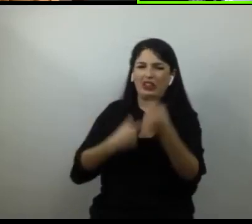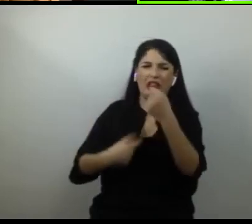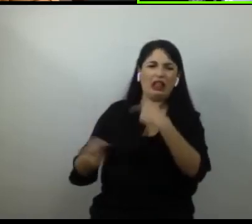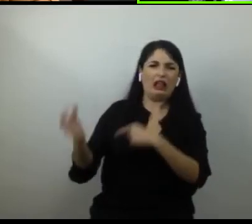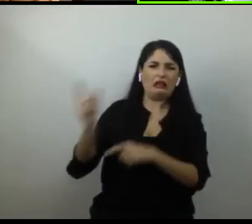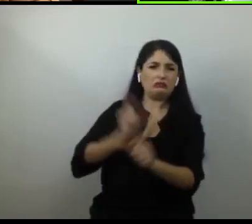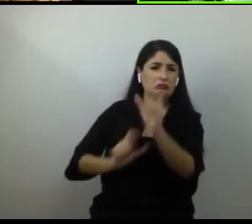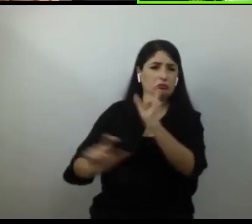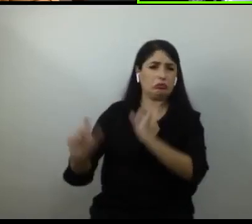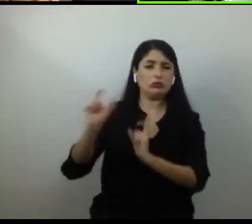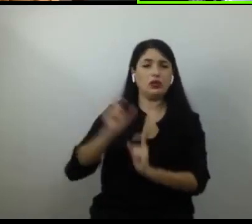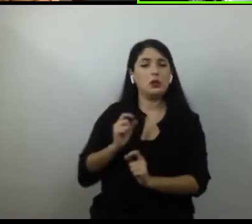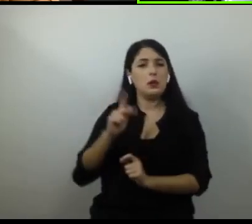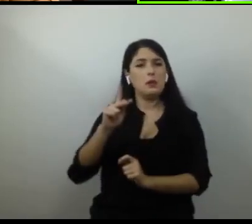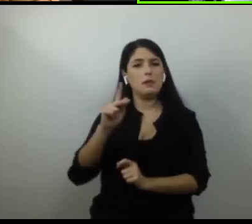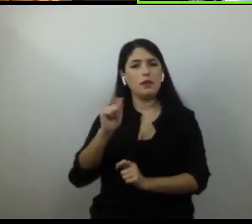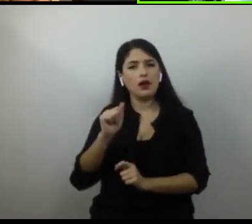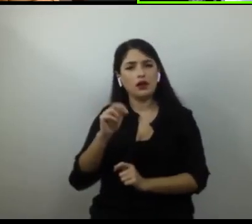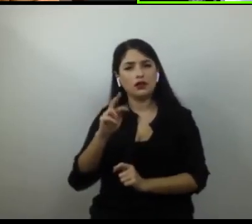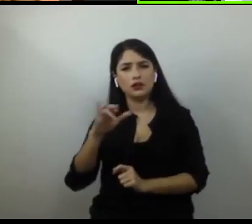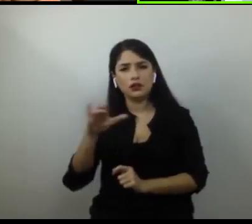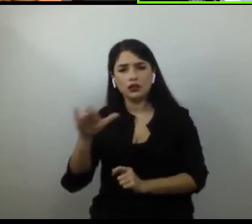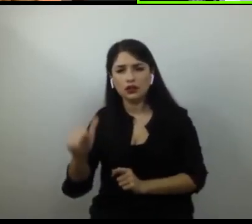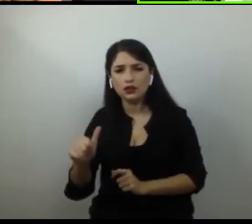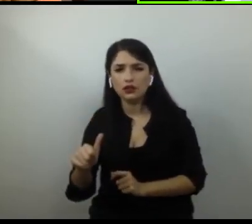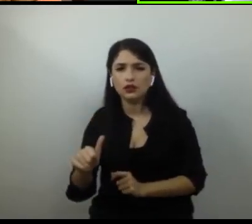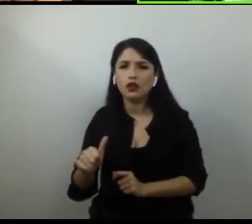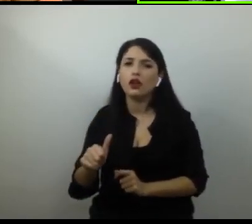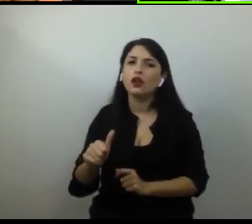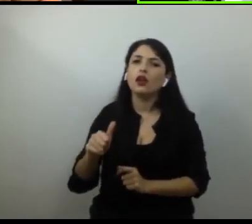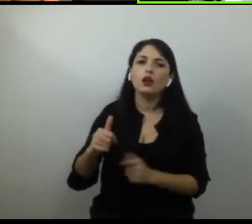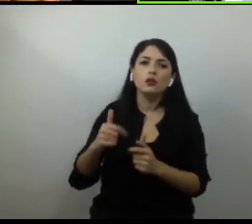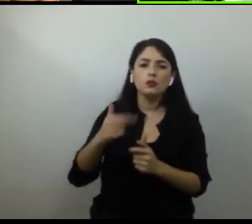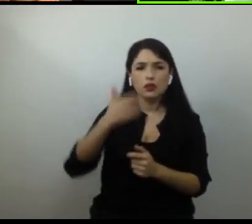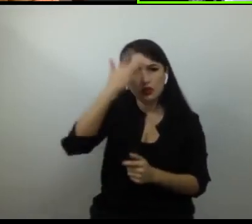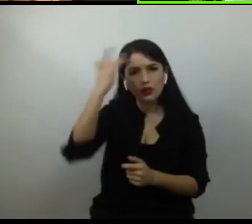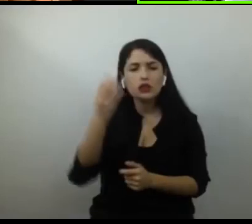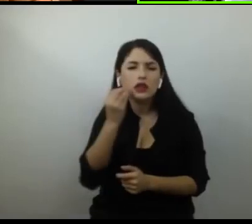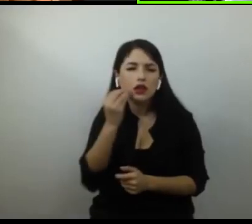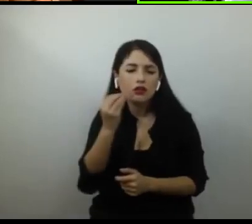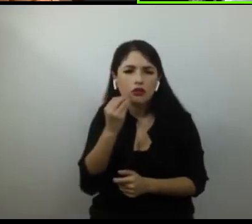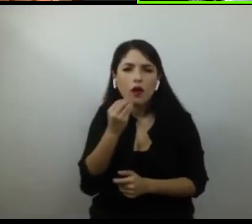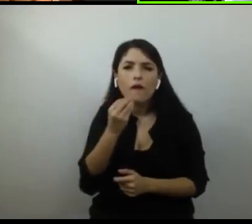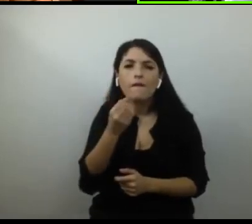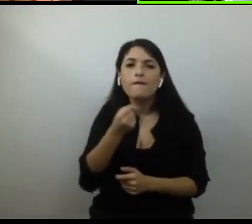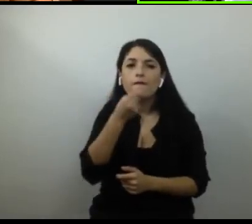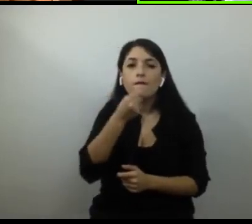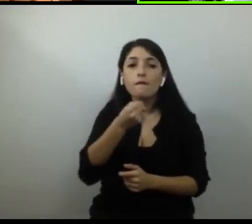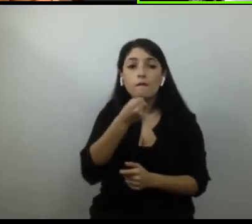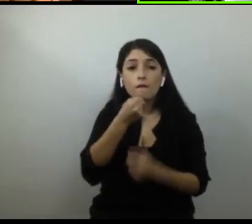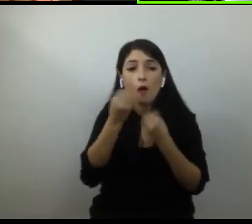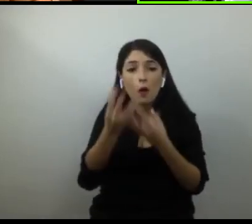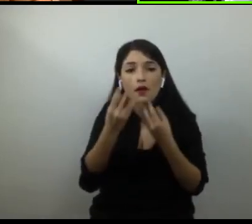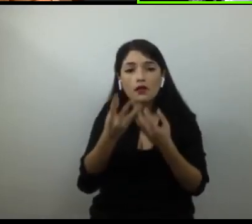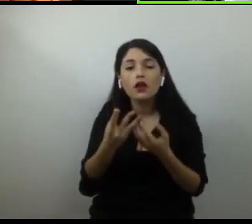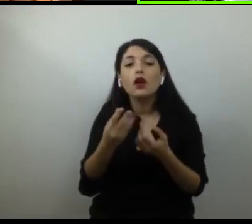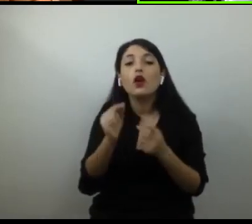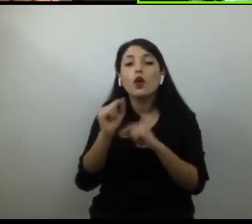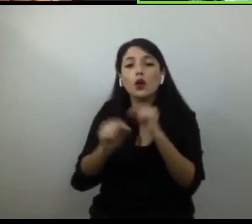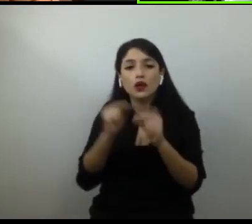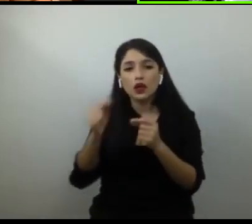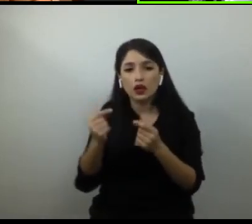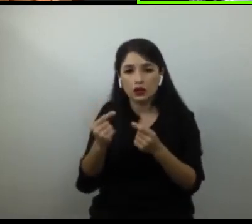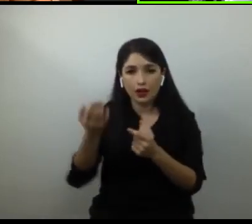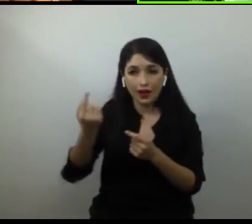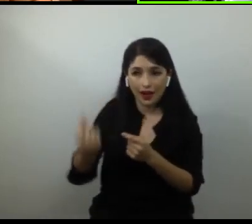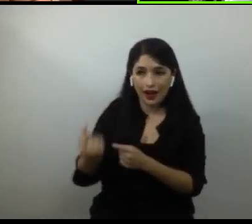Melo, jornalistas que no dia a dia tentam levar a informação, a verdadeira liberdade de imprensa, o que aprenderam nos